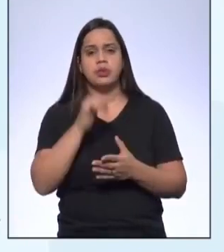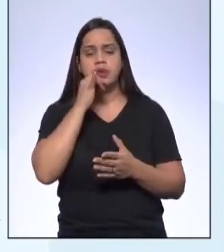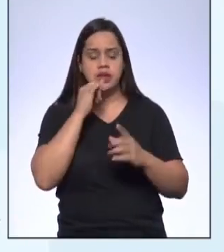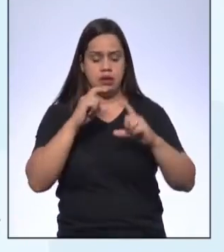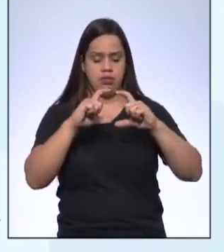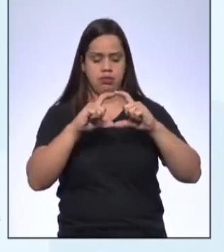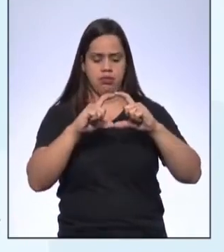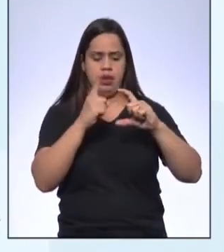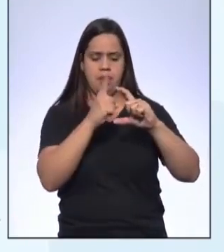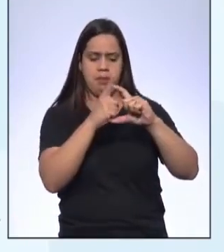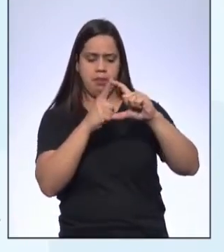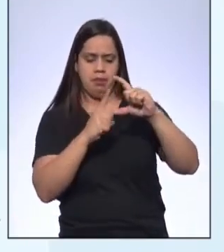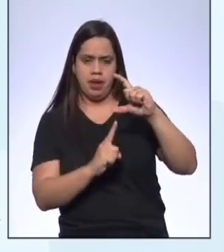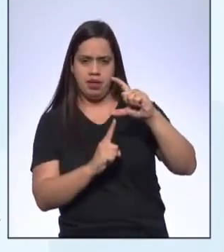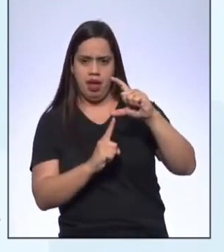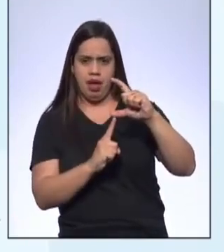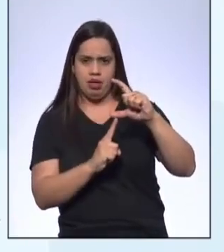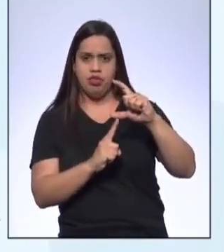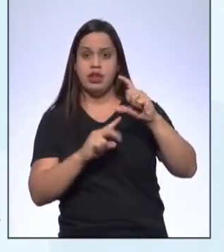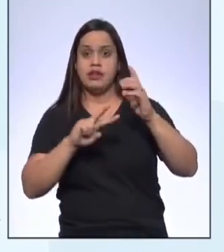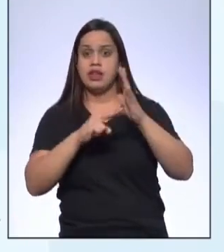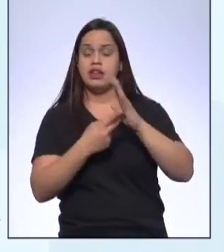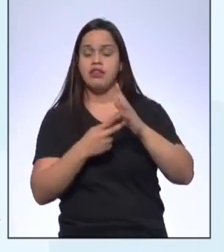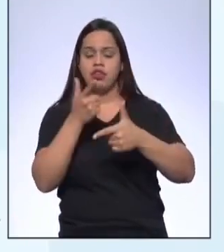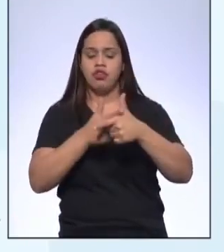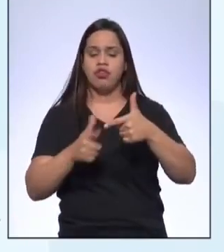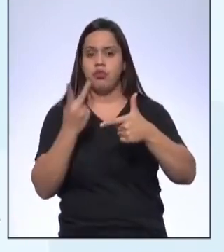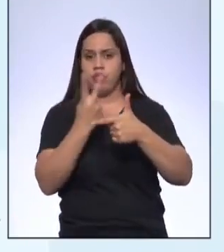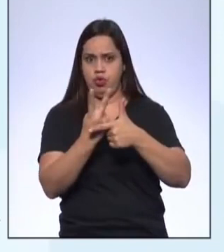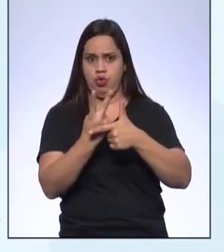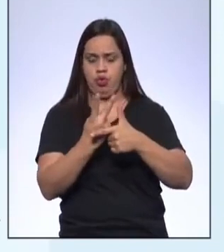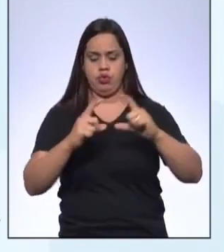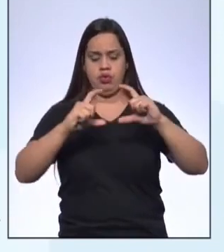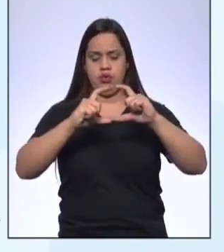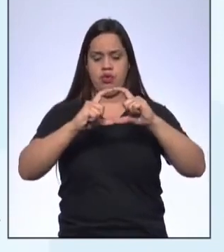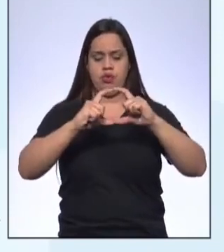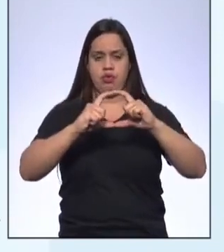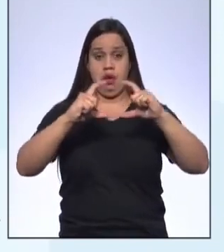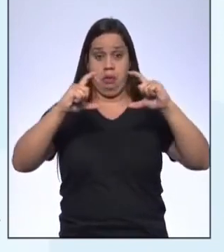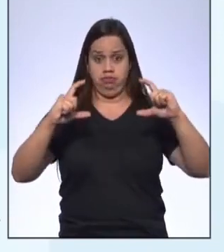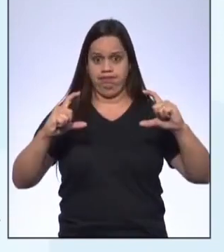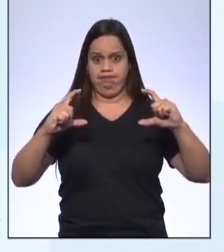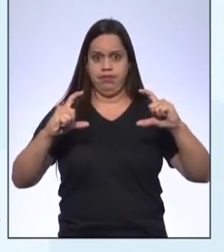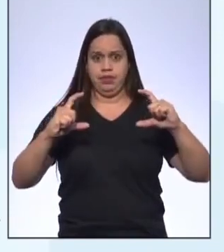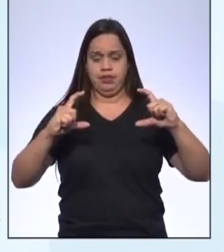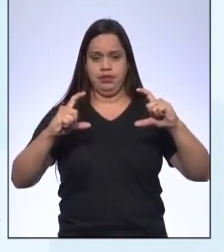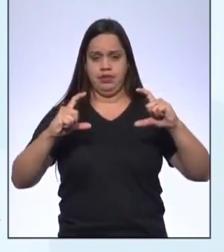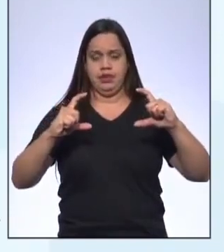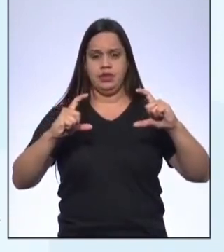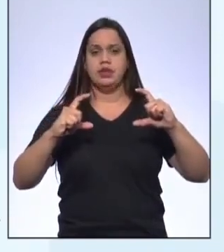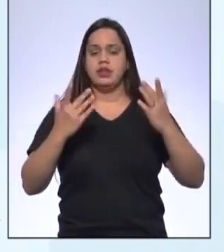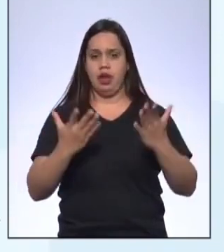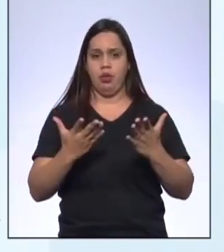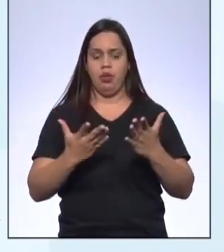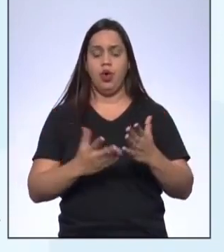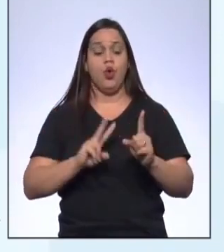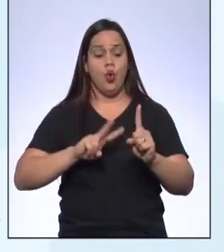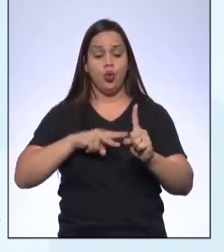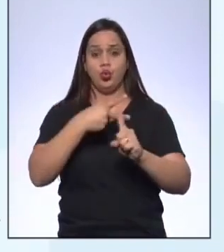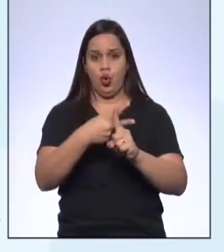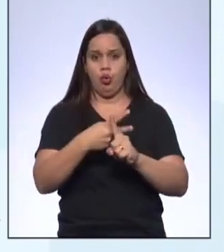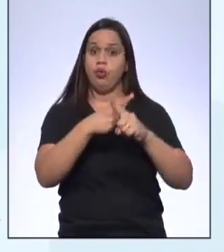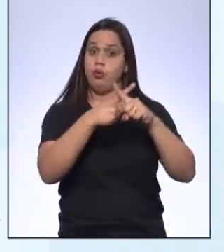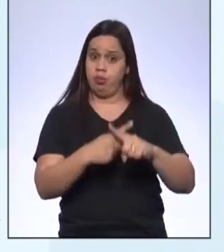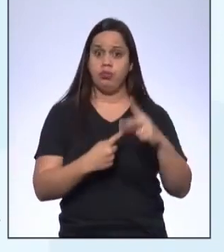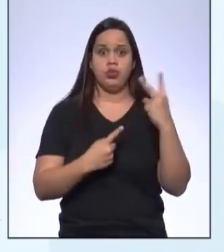divido por 2, Ale? Isso, que é sempre a idade. O dobro, multiplico por 2. Metade, divido por 2. Beleza. E